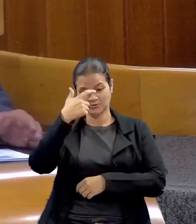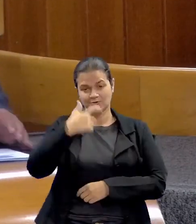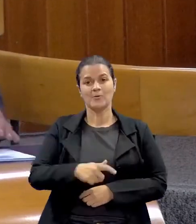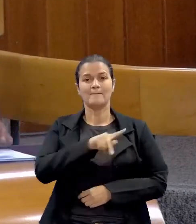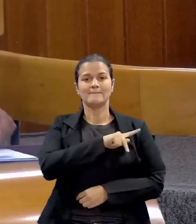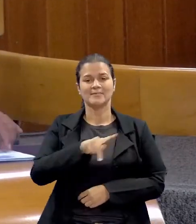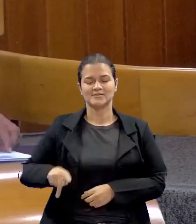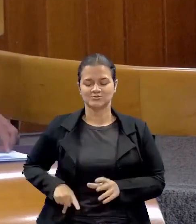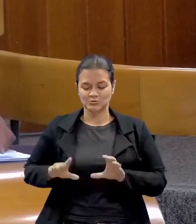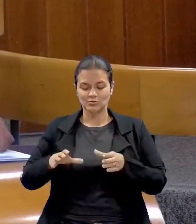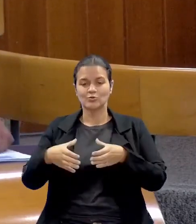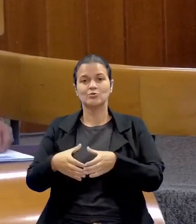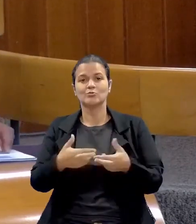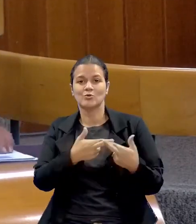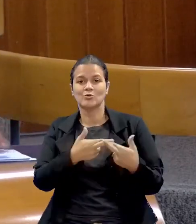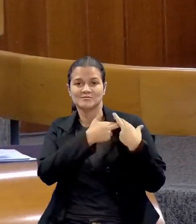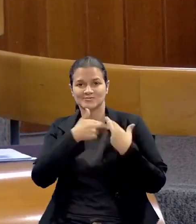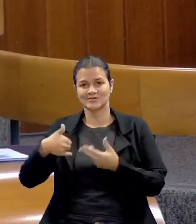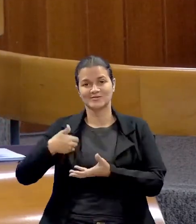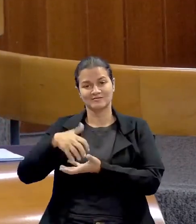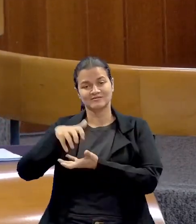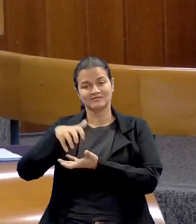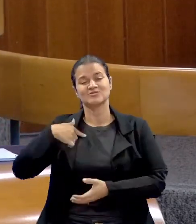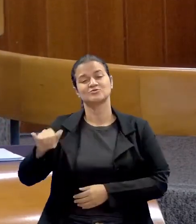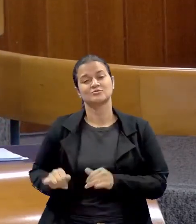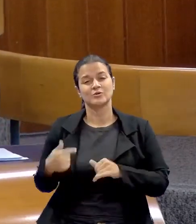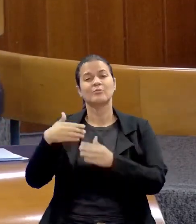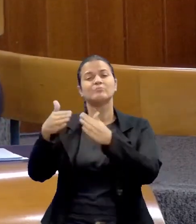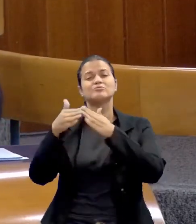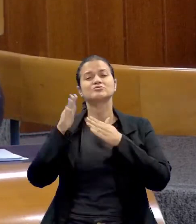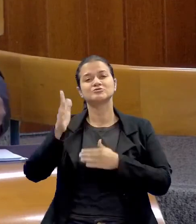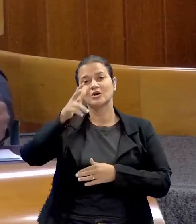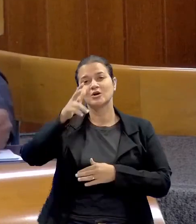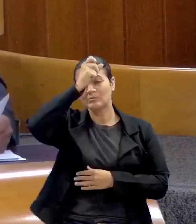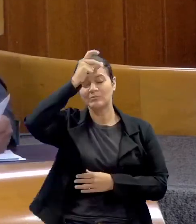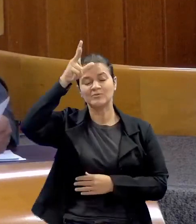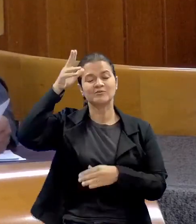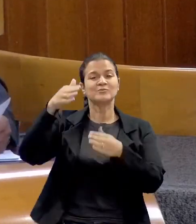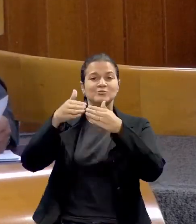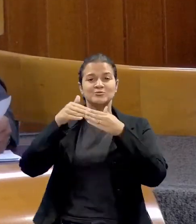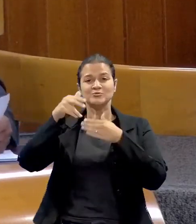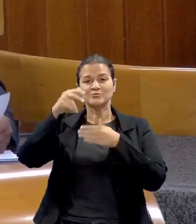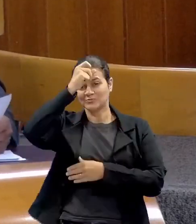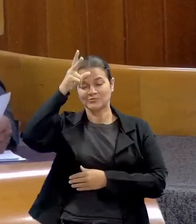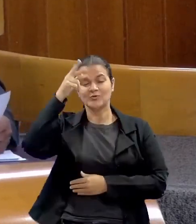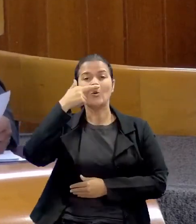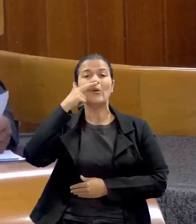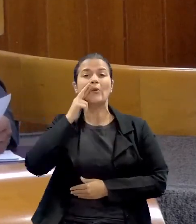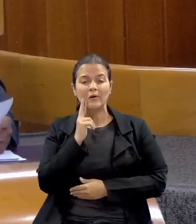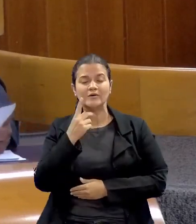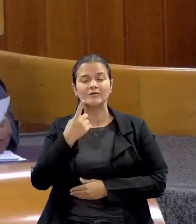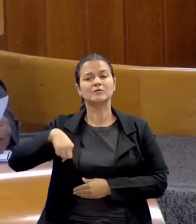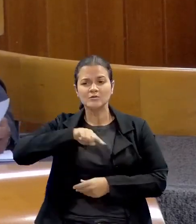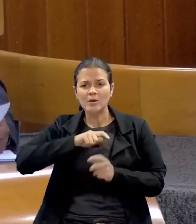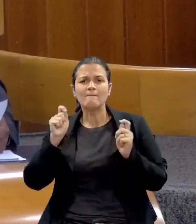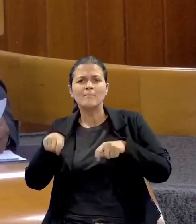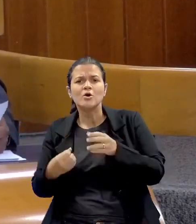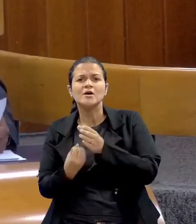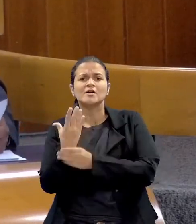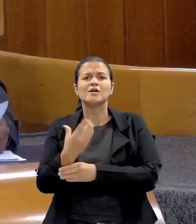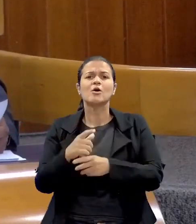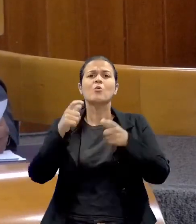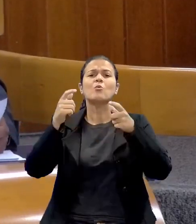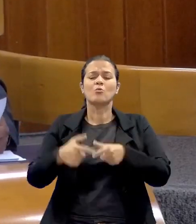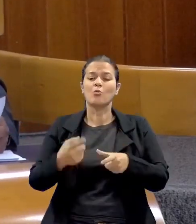Comissão dos Idosos, estou aqui sofrendo. Eu pedi ao prefeito Rogério Cruz para que nós pudéssemos criar 400